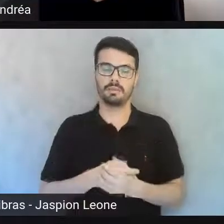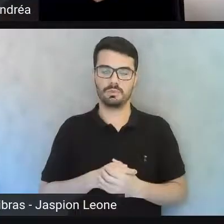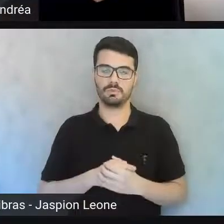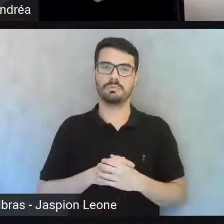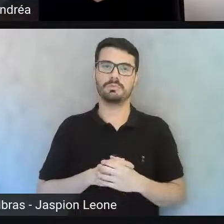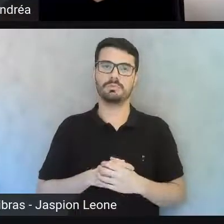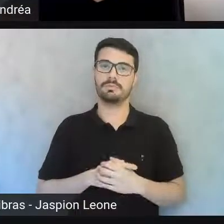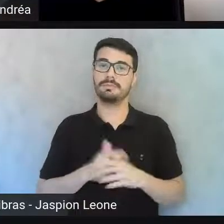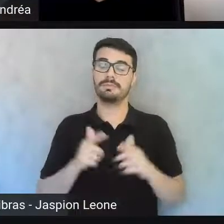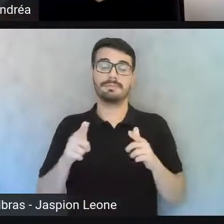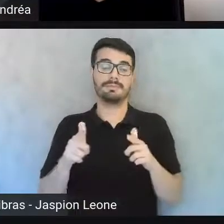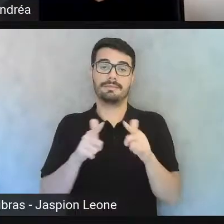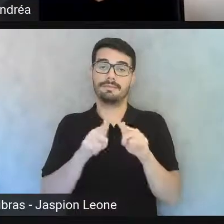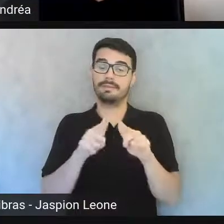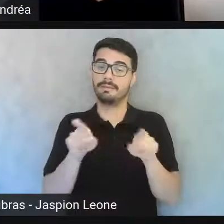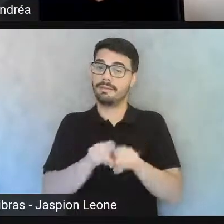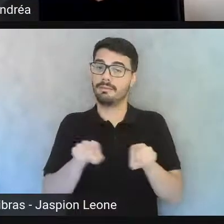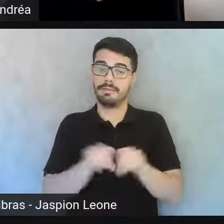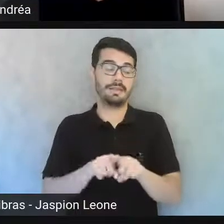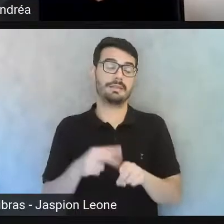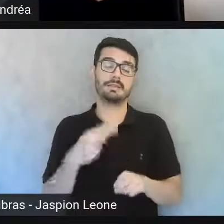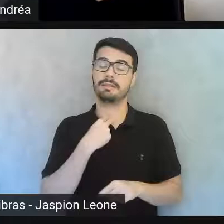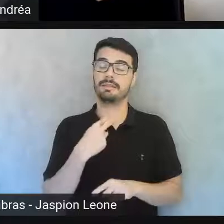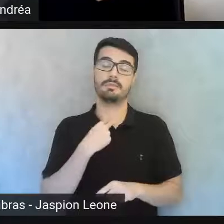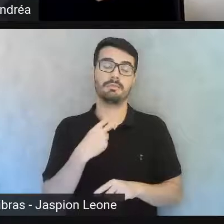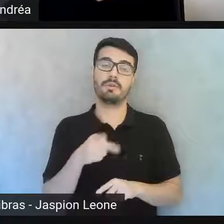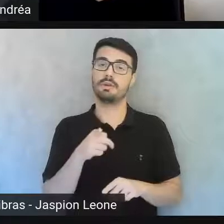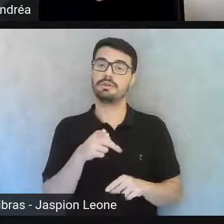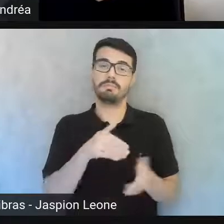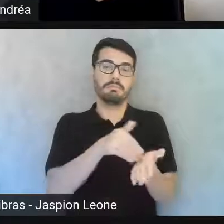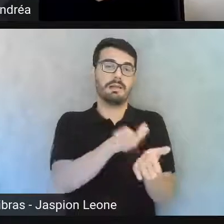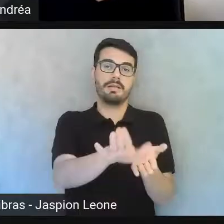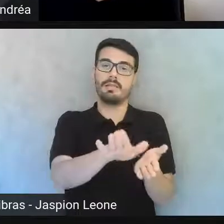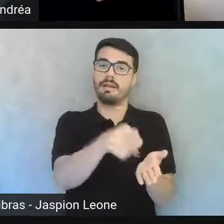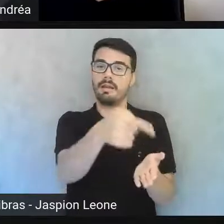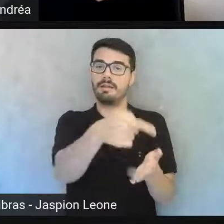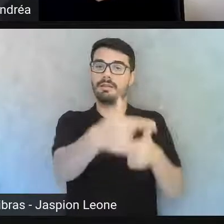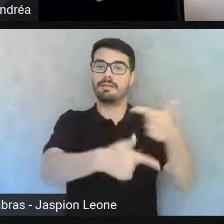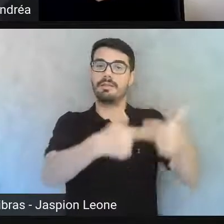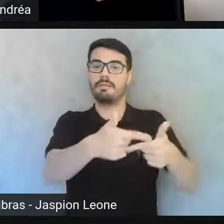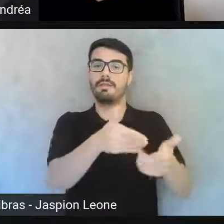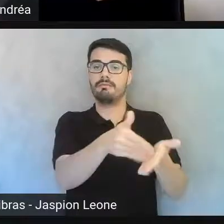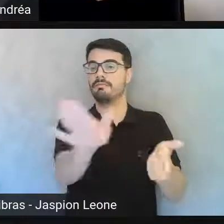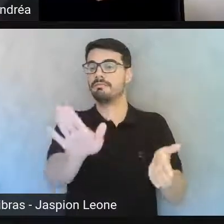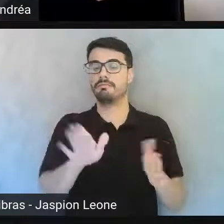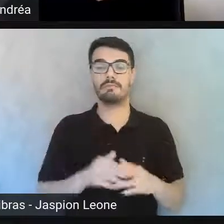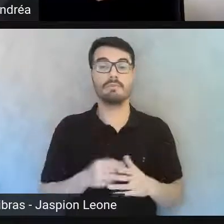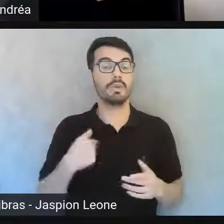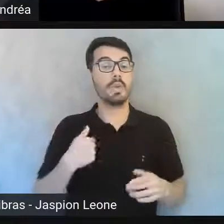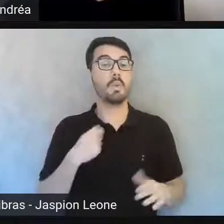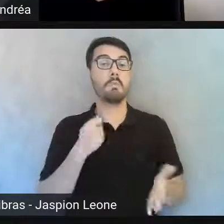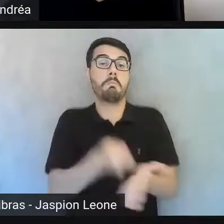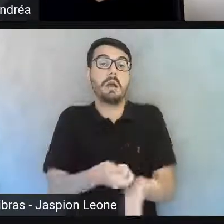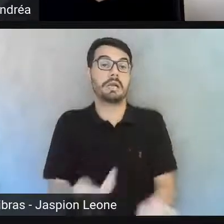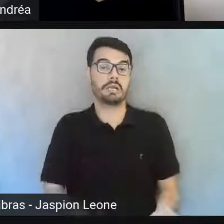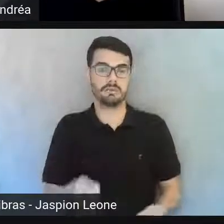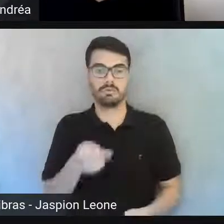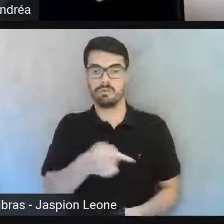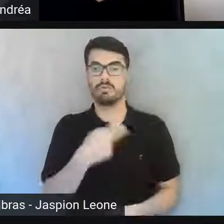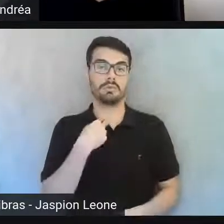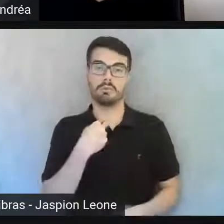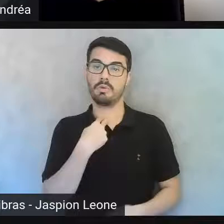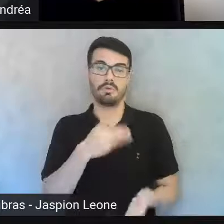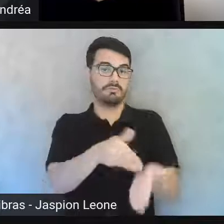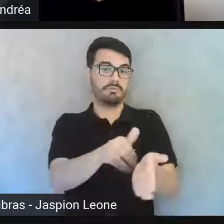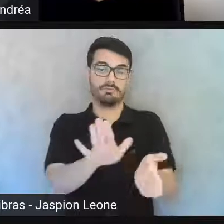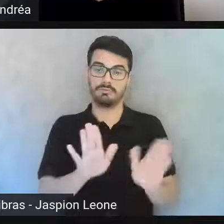ela também não poderia mandar esse empregado embora, né? Porque eu estou pagando esse empregado. Então, traz